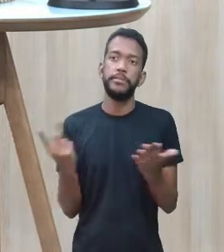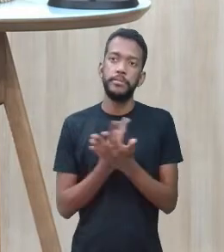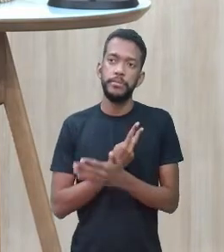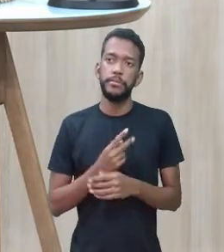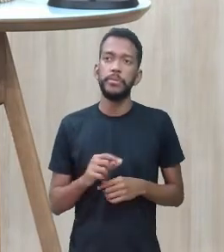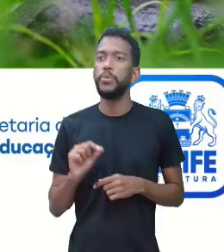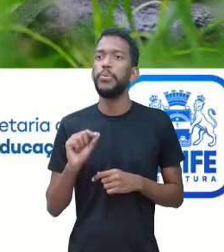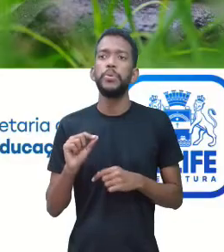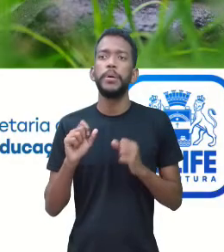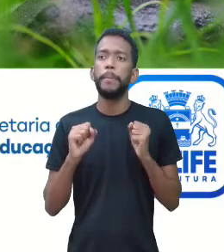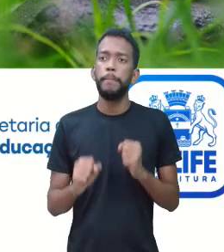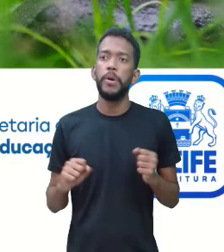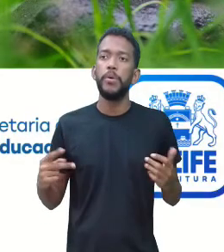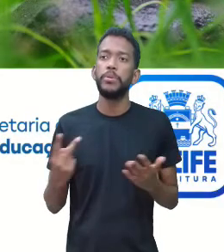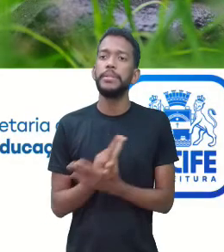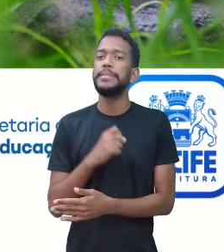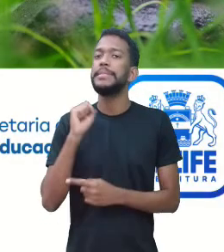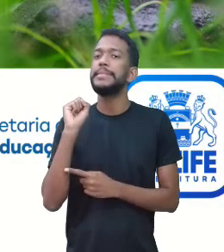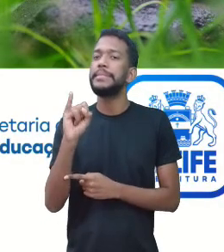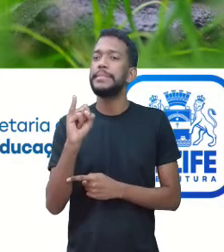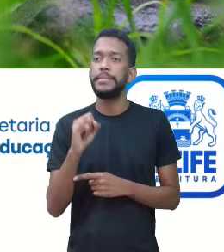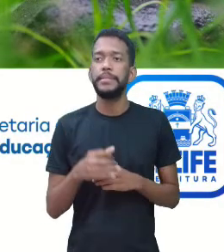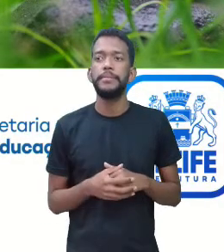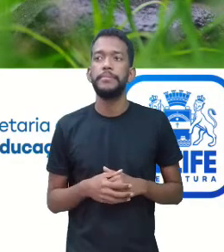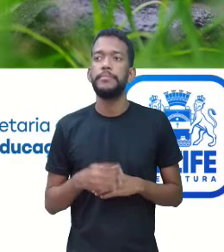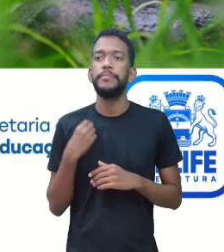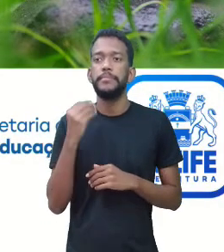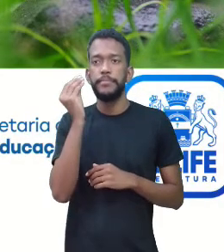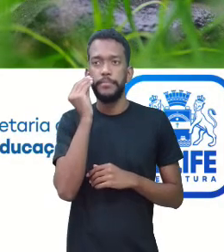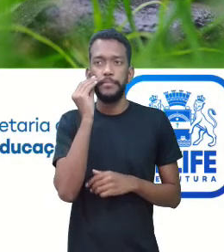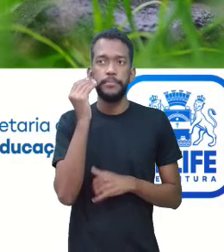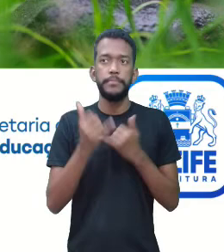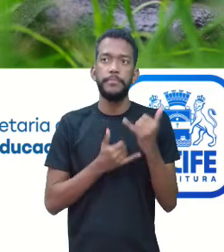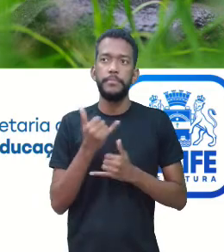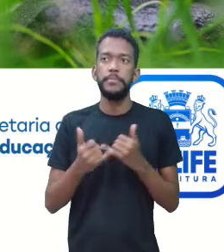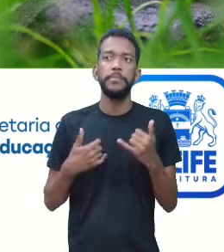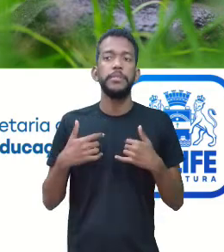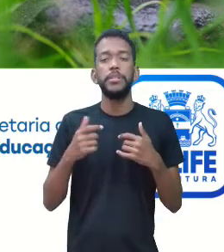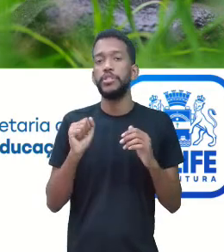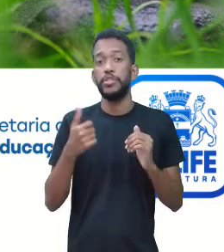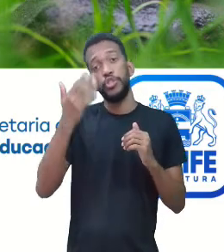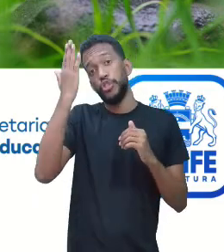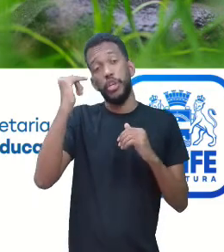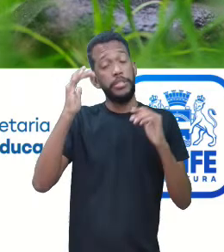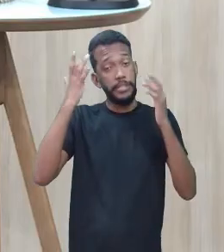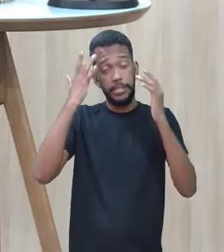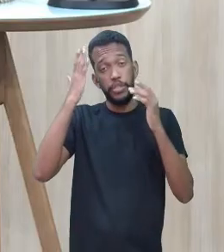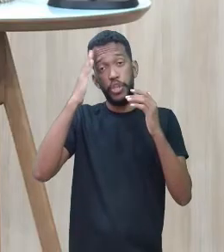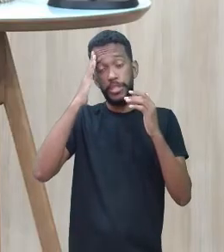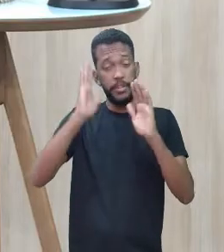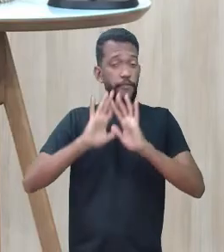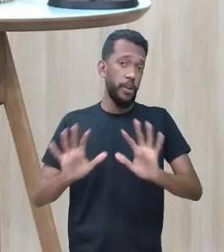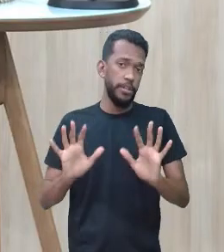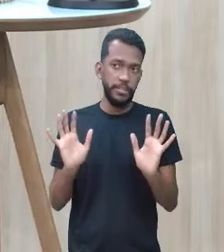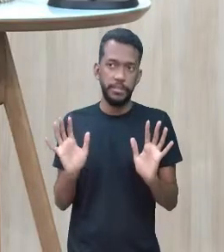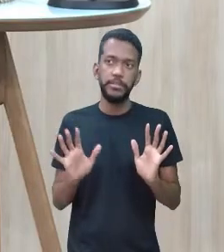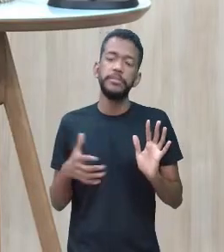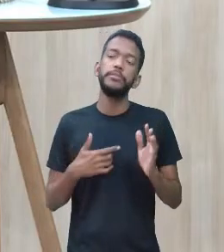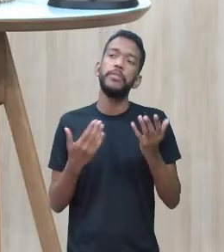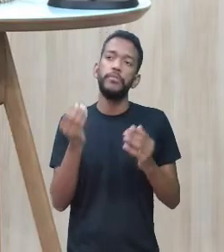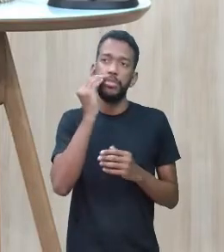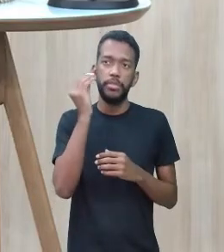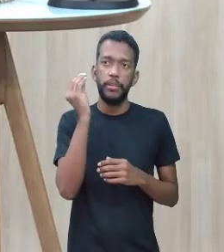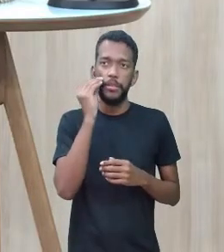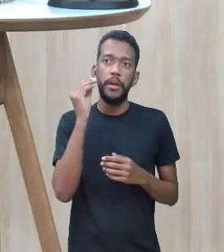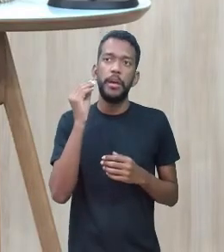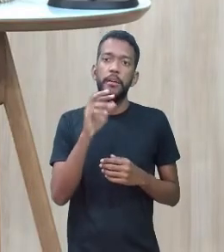o que poderá acontecer se... Eu estou brincando aqui com vocês e só sei que foi assim. Então, eu vou contar alguns fatos e vocês vão tentar